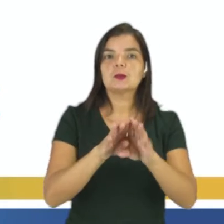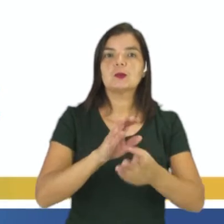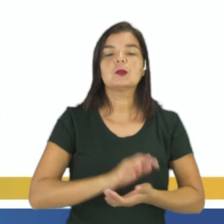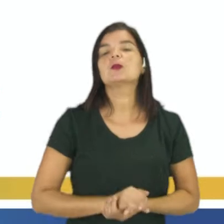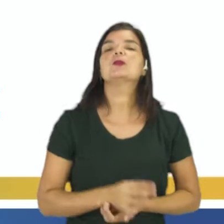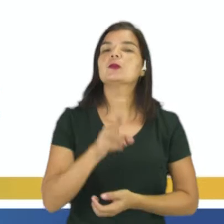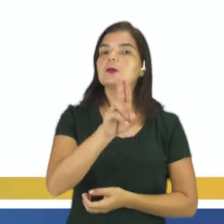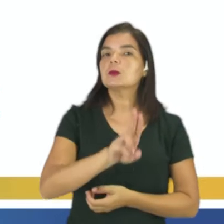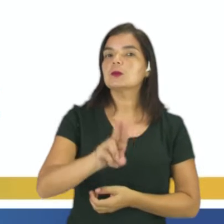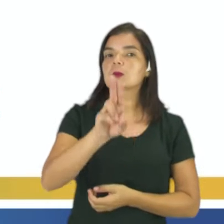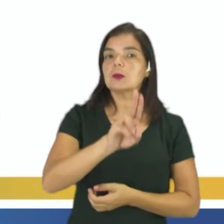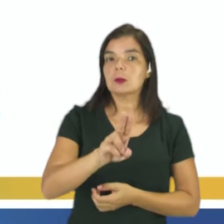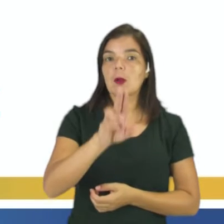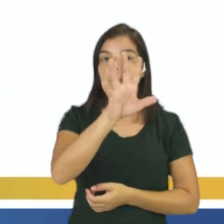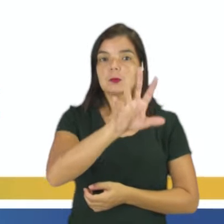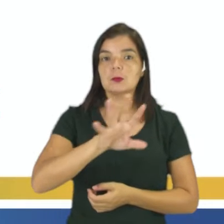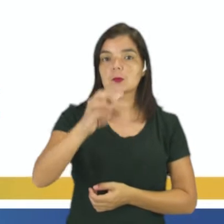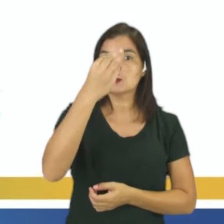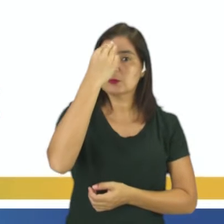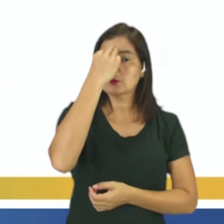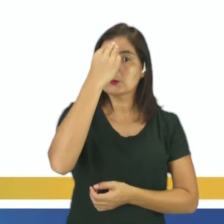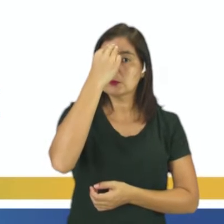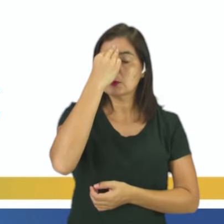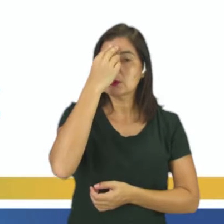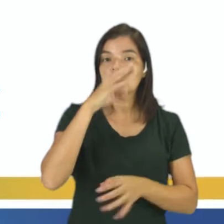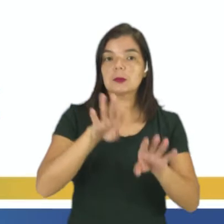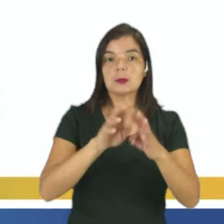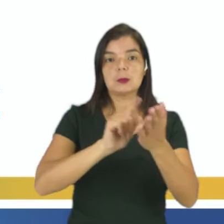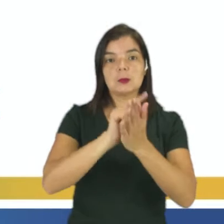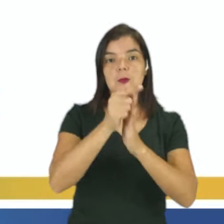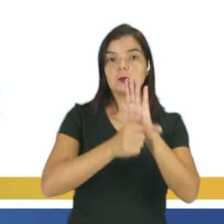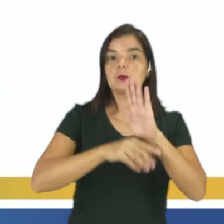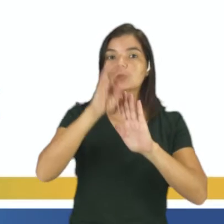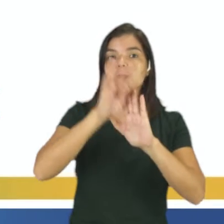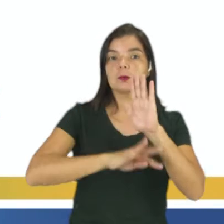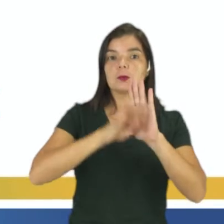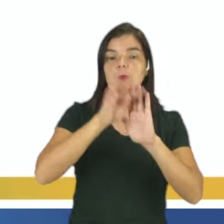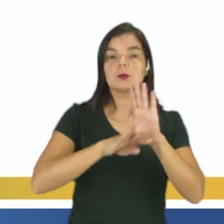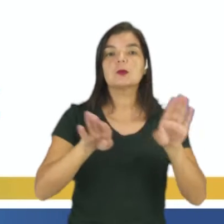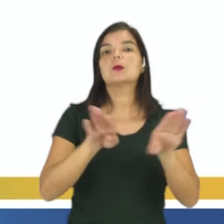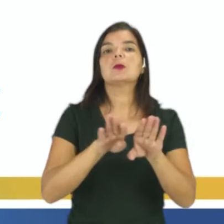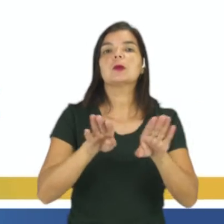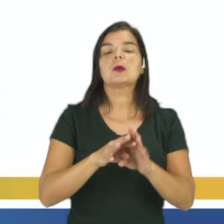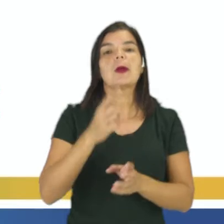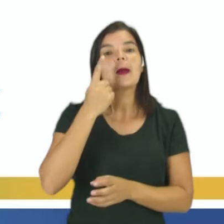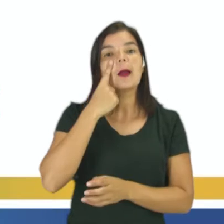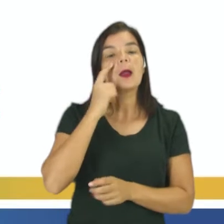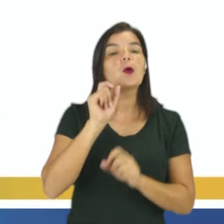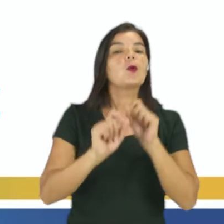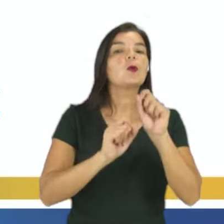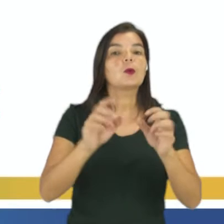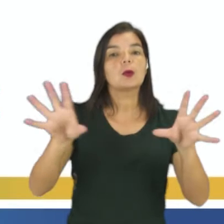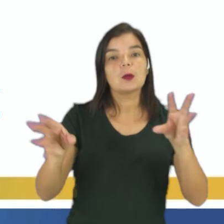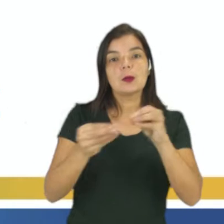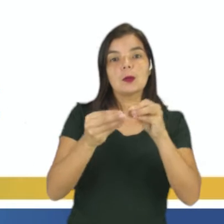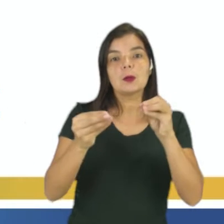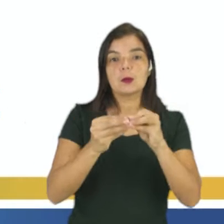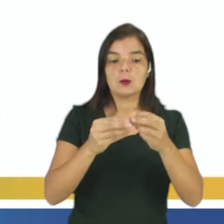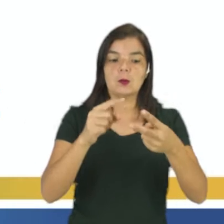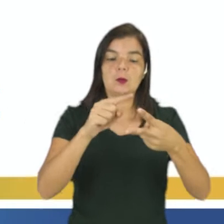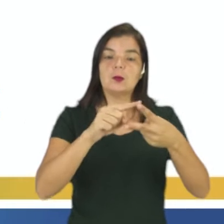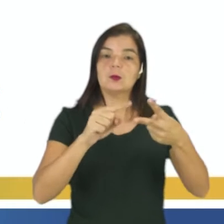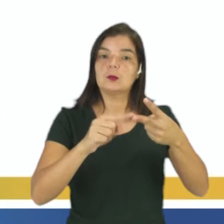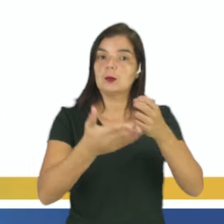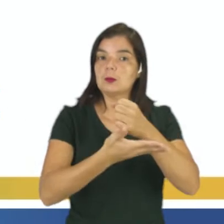denominação mais atualizada é um mapa mental desse gênero textual. A resenha, portanto, ela se divide em